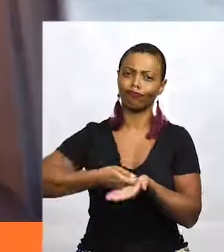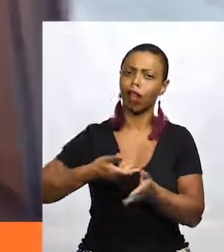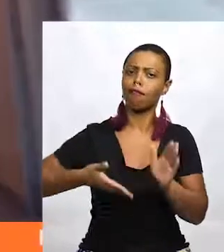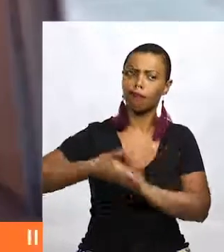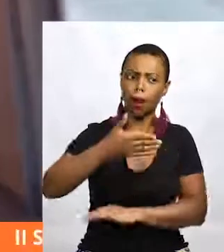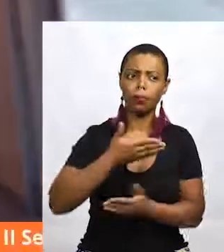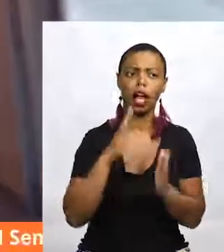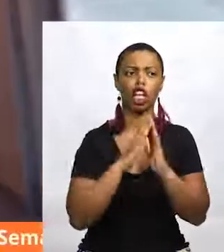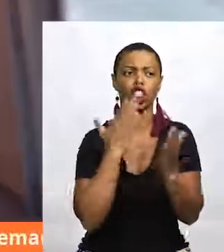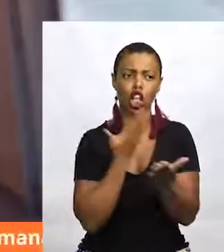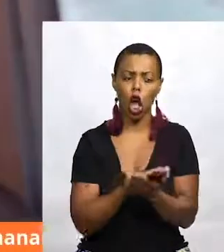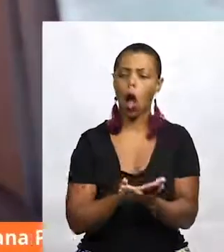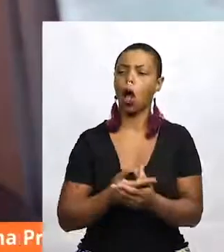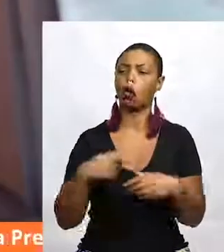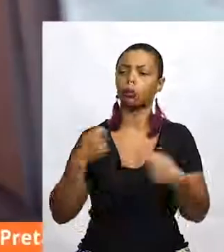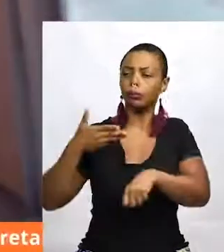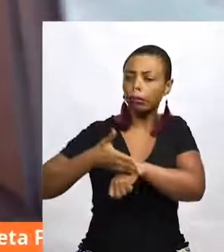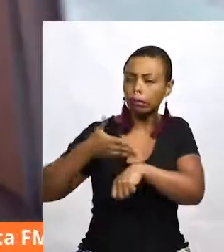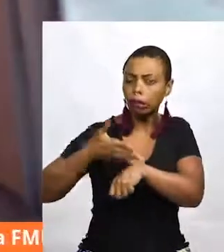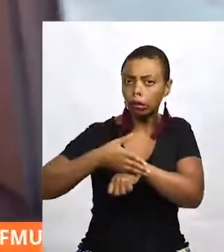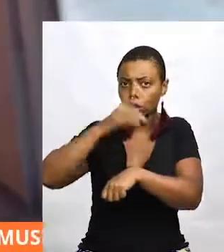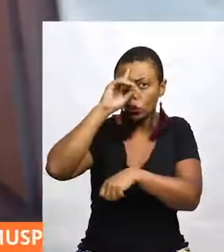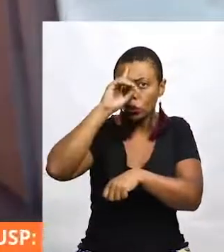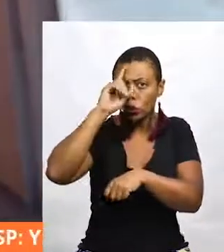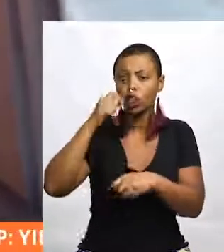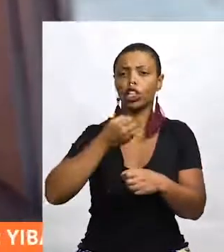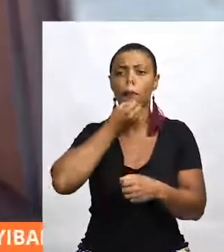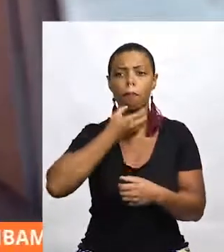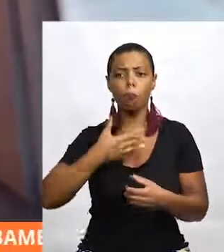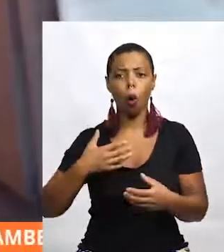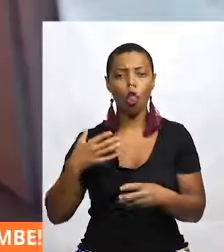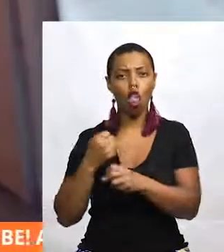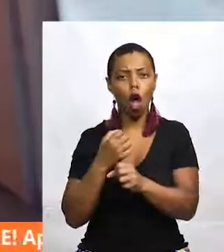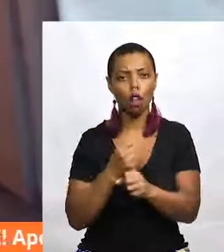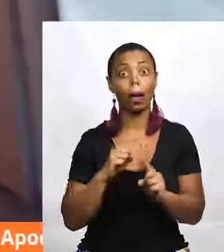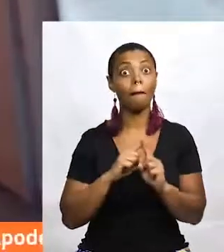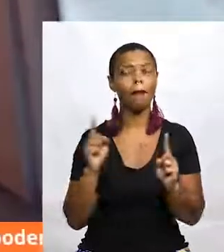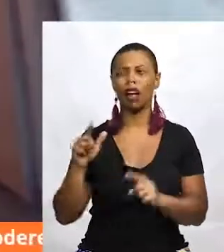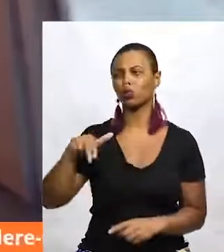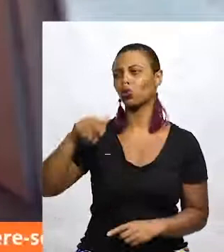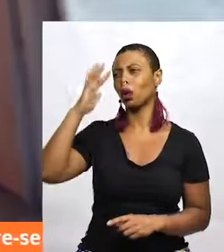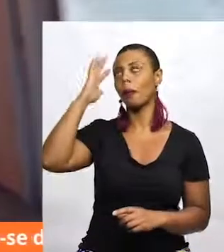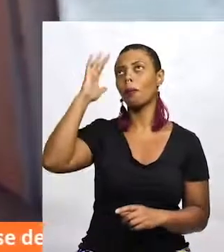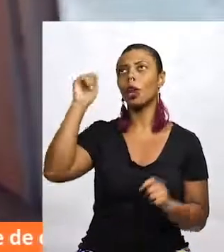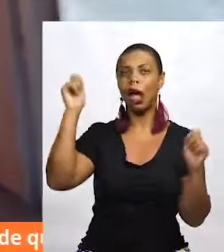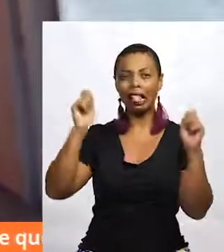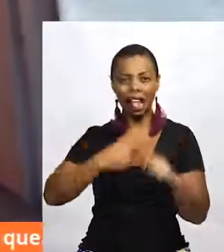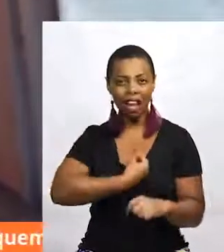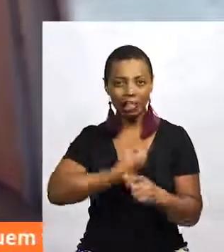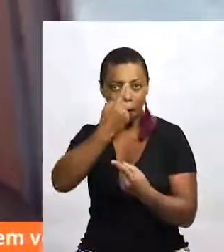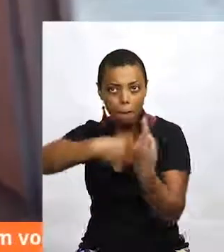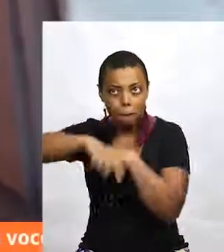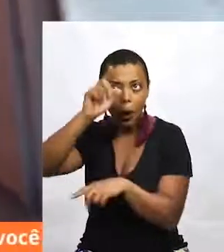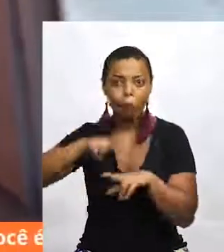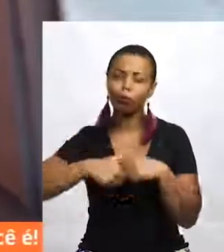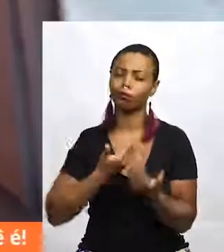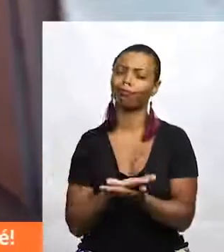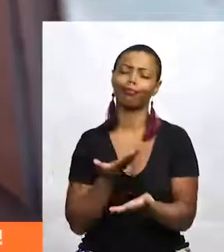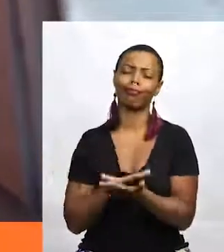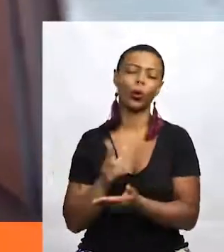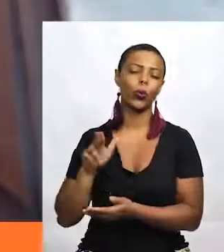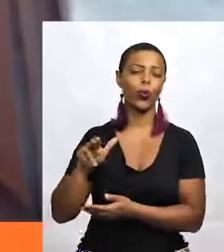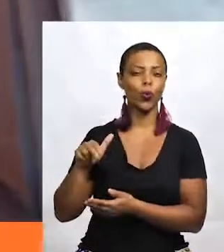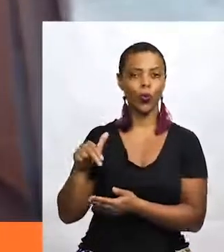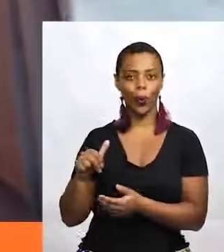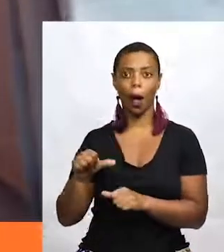frequência, que fôssemos boas alunas, mas nunca sequer sonhou que o estudo fosse uma via de ascensão social, uma via de rompimento com a